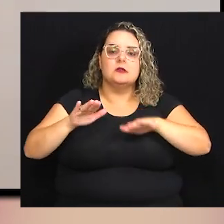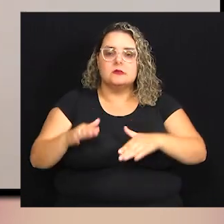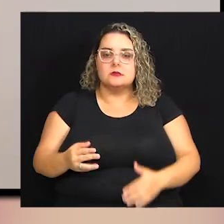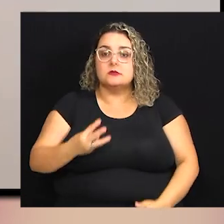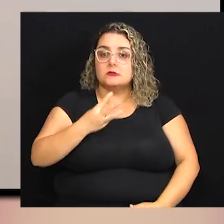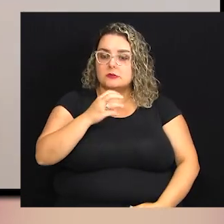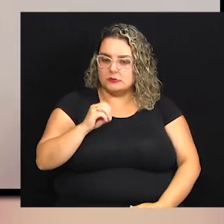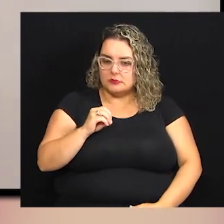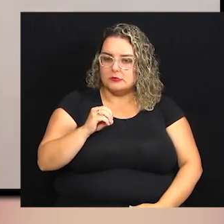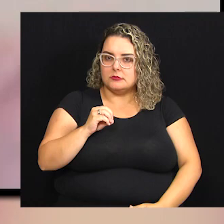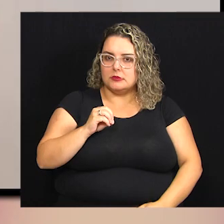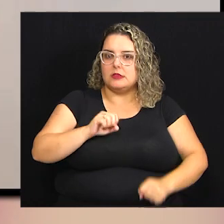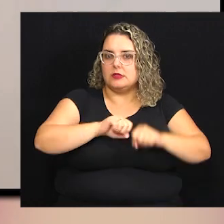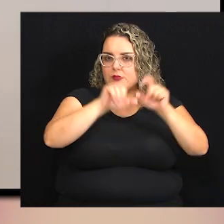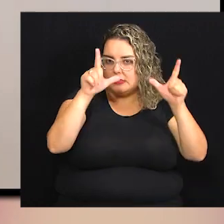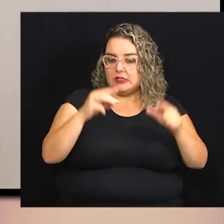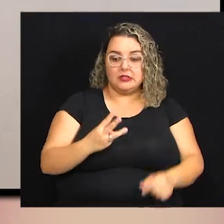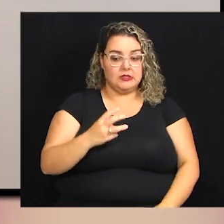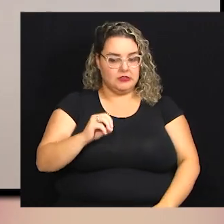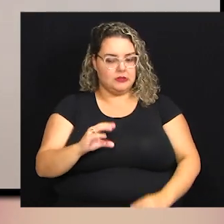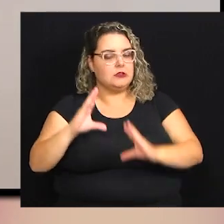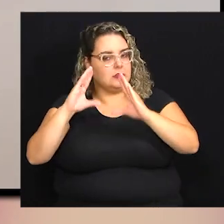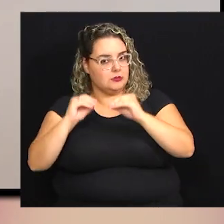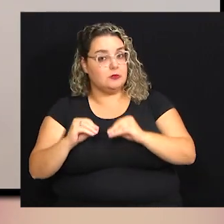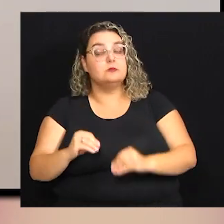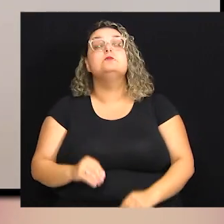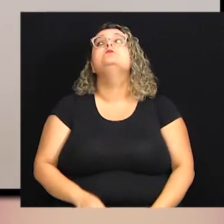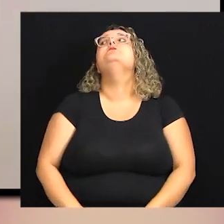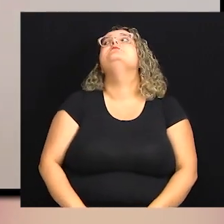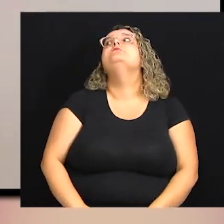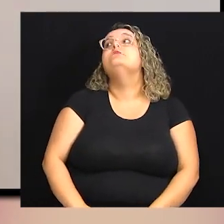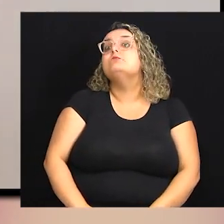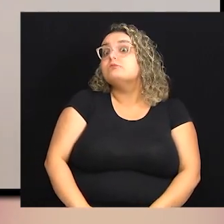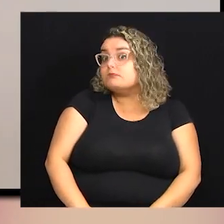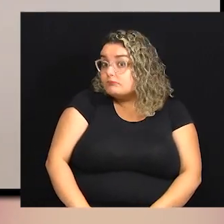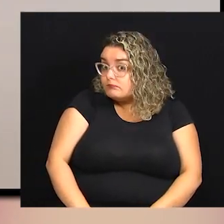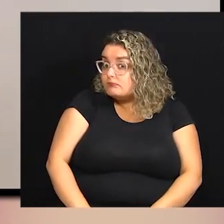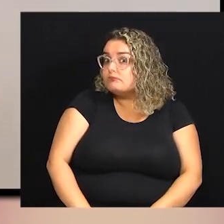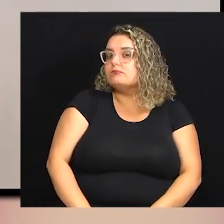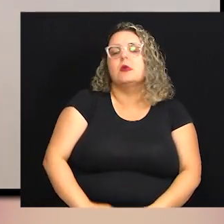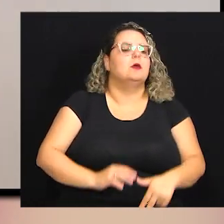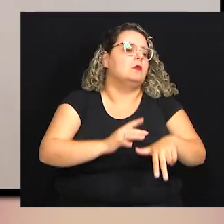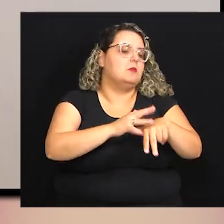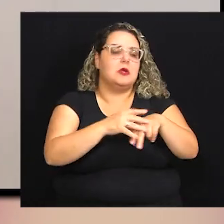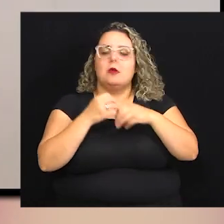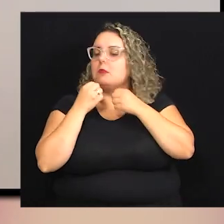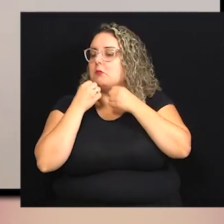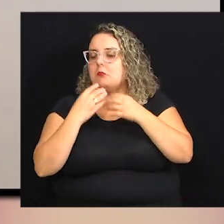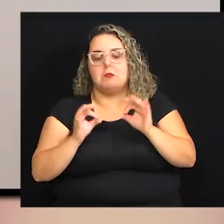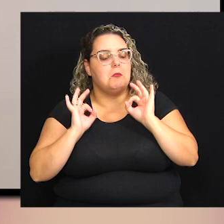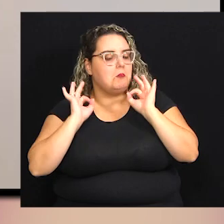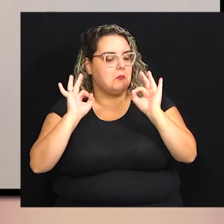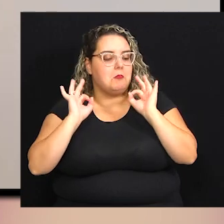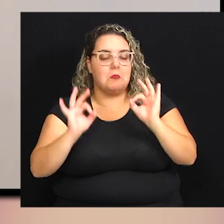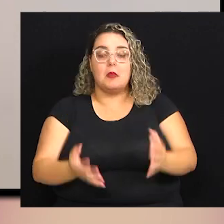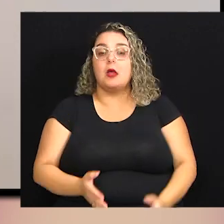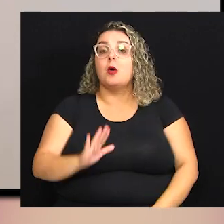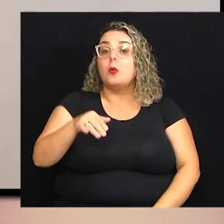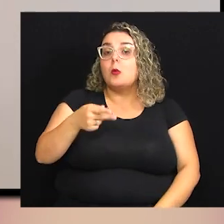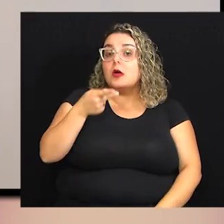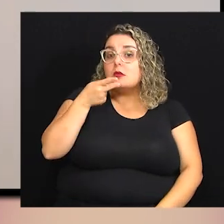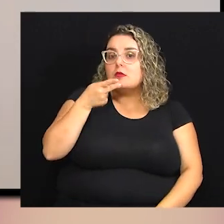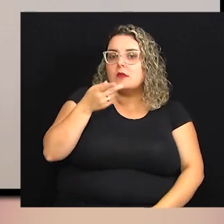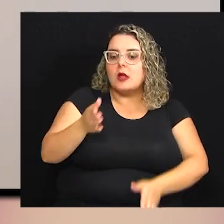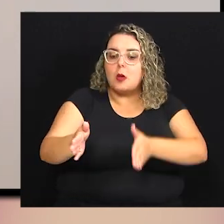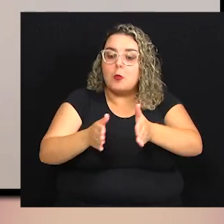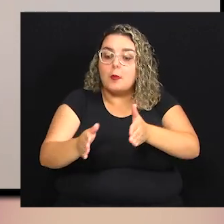às vezes eu coloco 30 à noite e 30 de manhã. E o paciente fica super bem, tá? Quando a gente fala